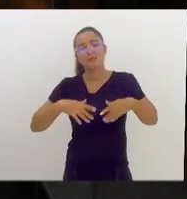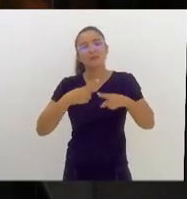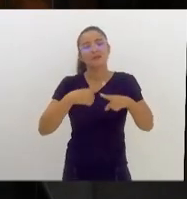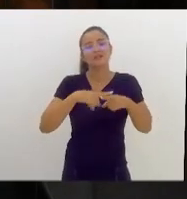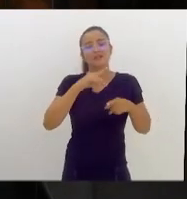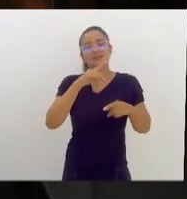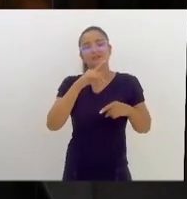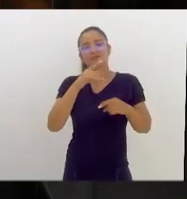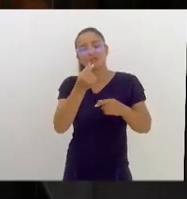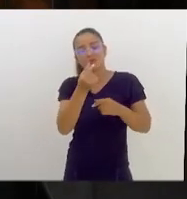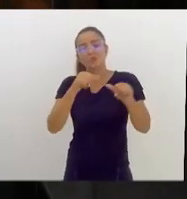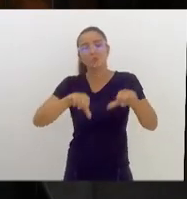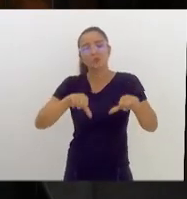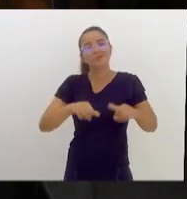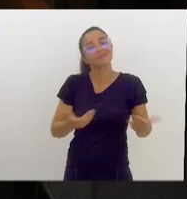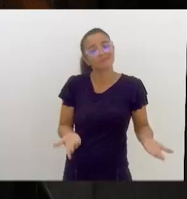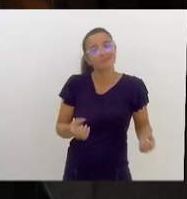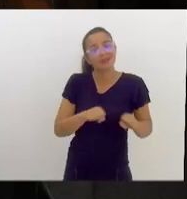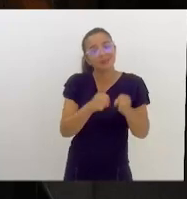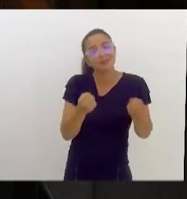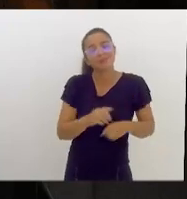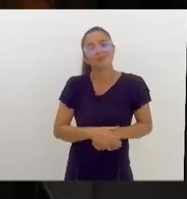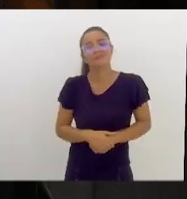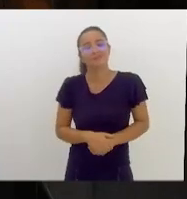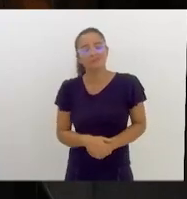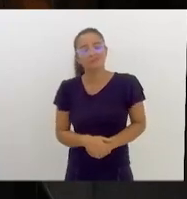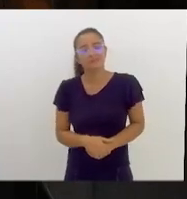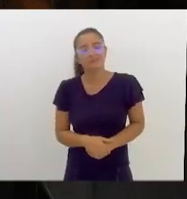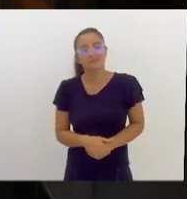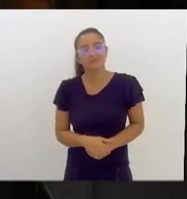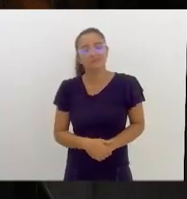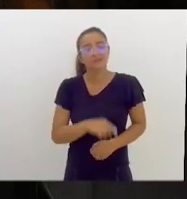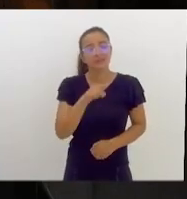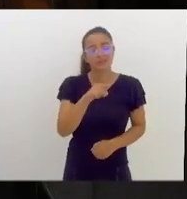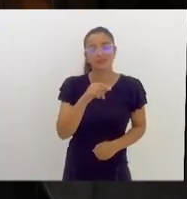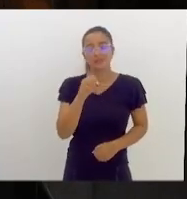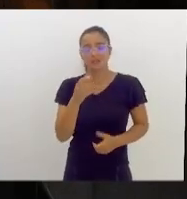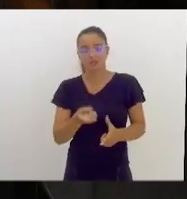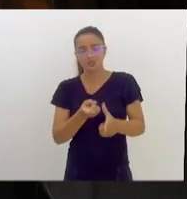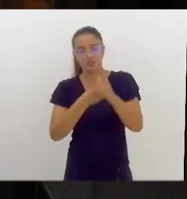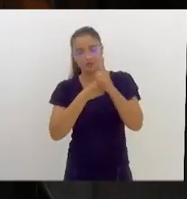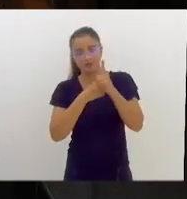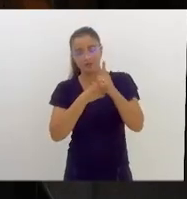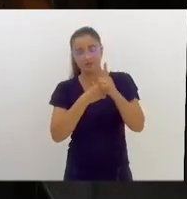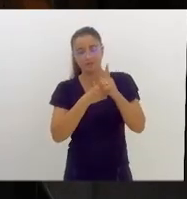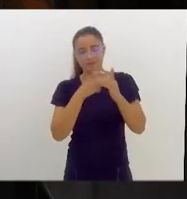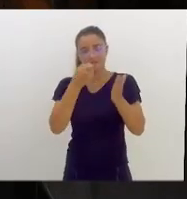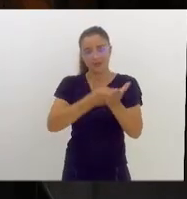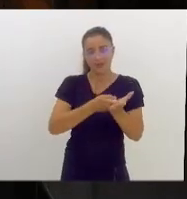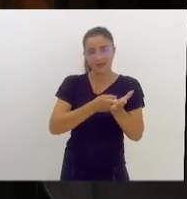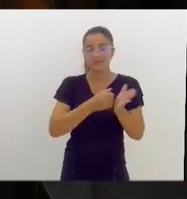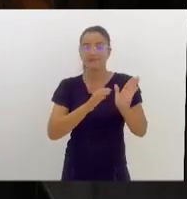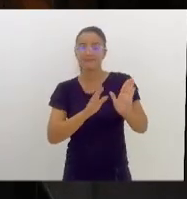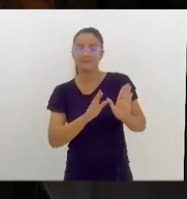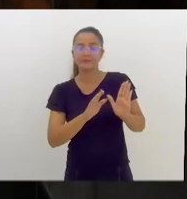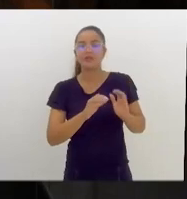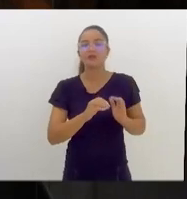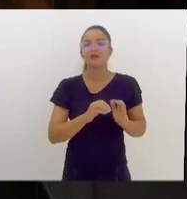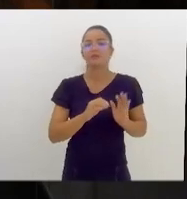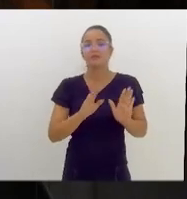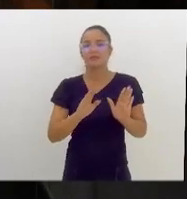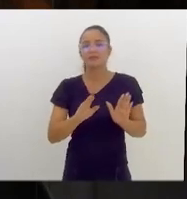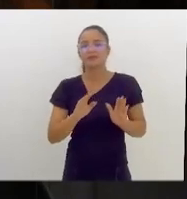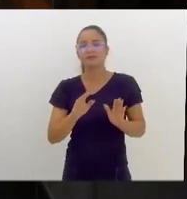que foi benesse, suspender o pagamento da dívida, mas reajustando com o mesmo critério, e